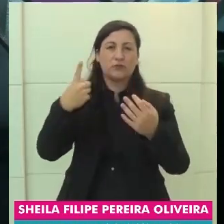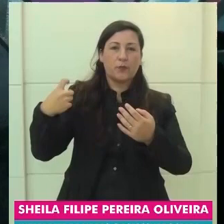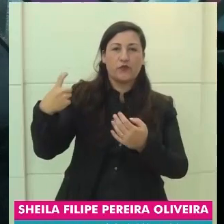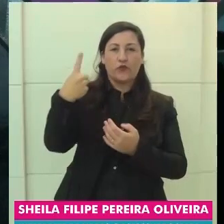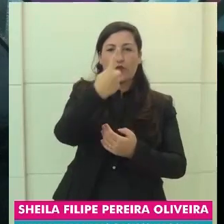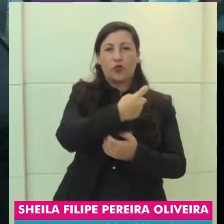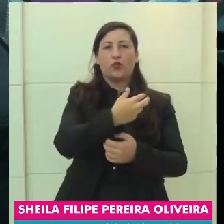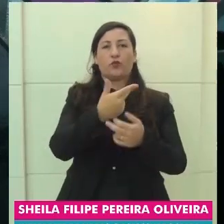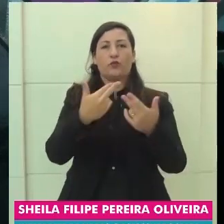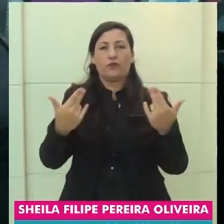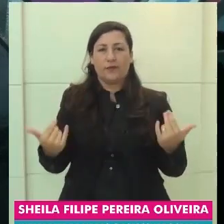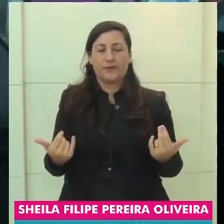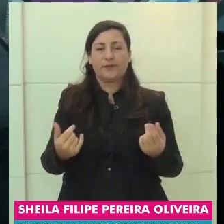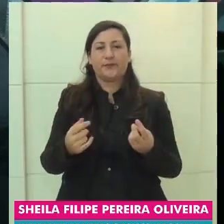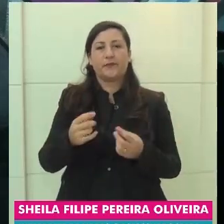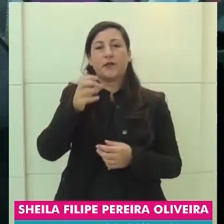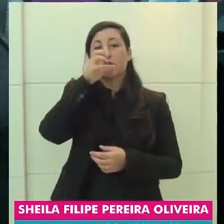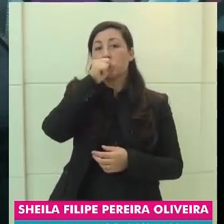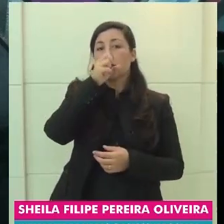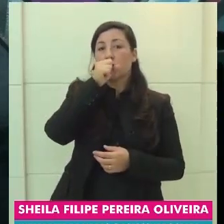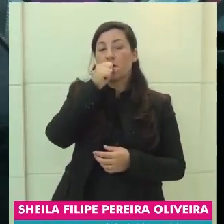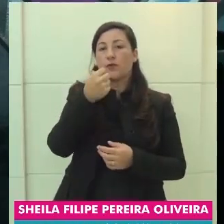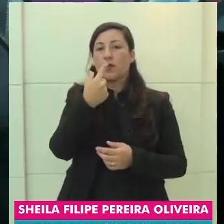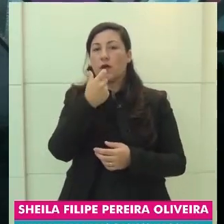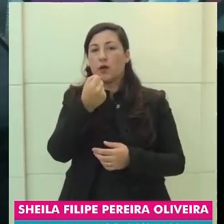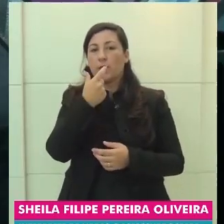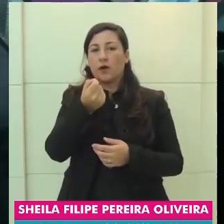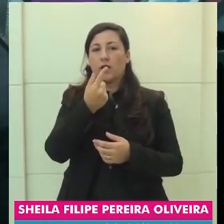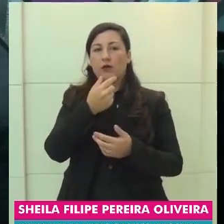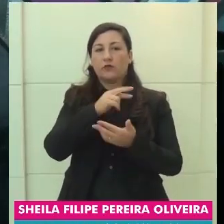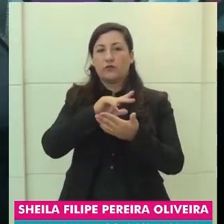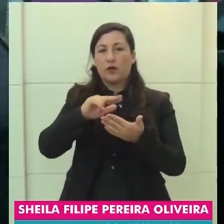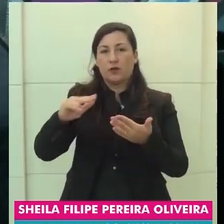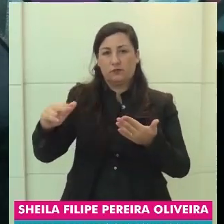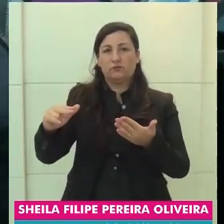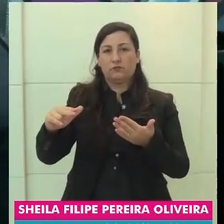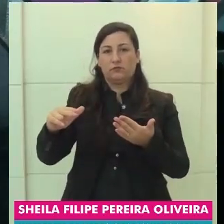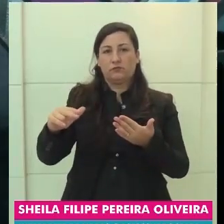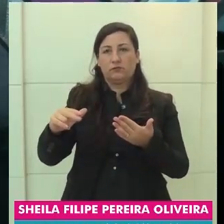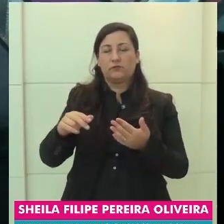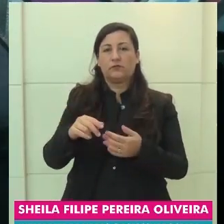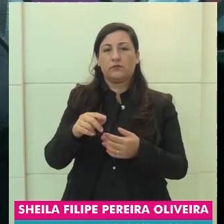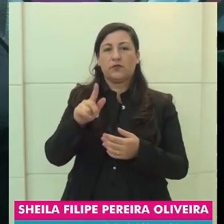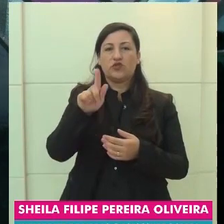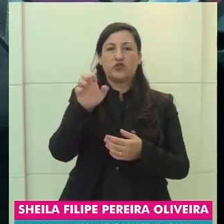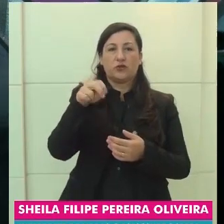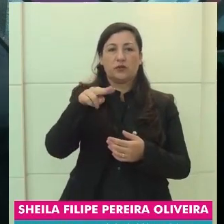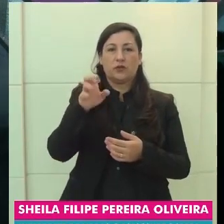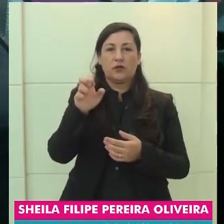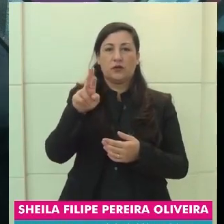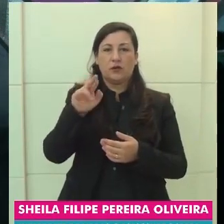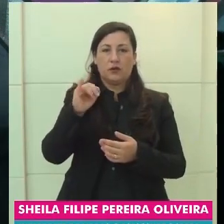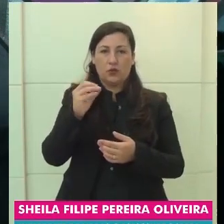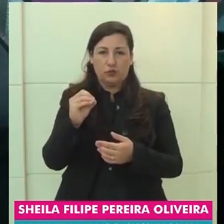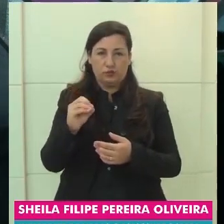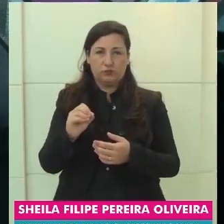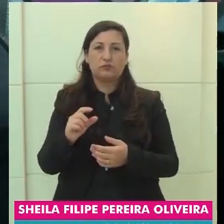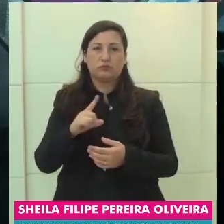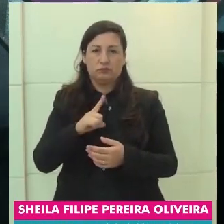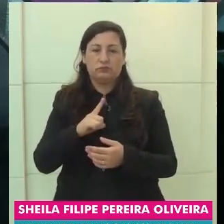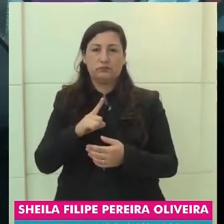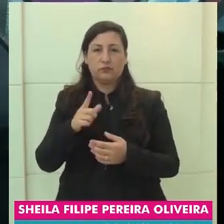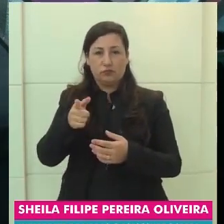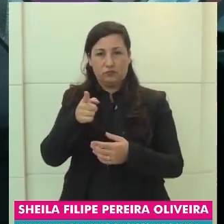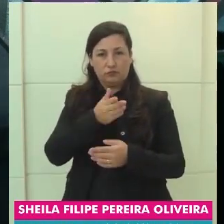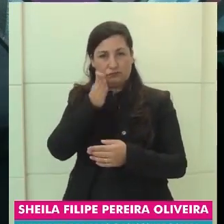perfumaria. E nos sábados, os medicamentos de uso contínuo genéricos. Então, quem é cliente aí da Farmácia